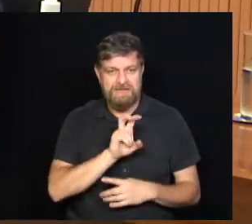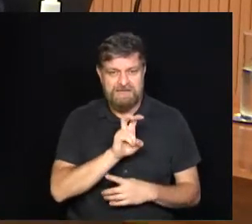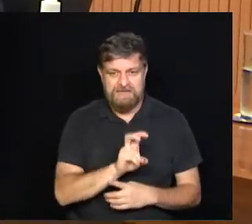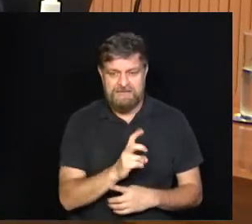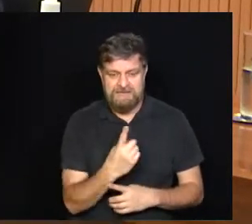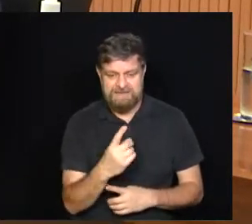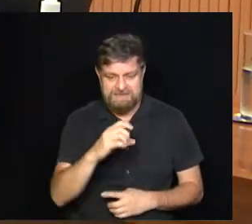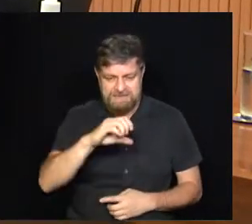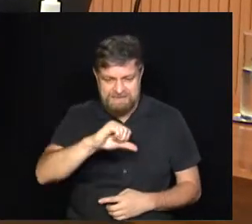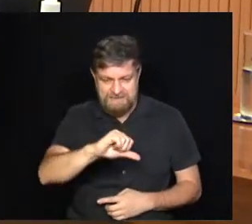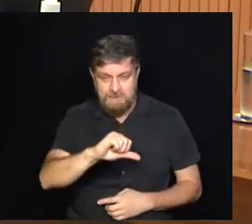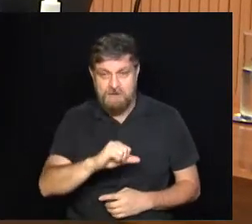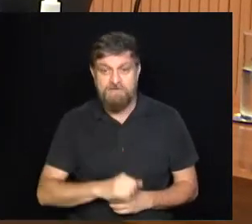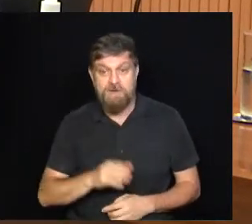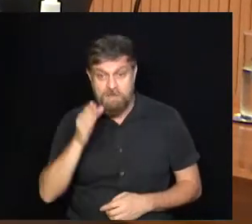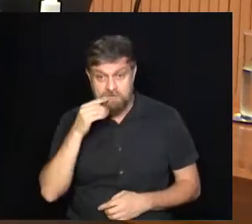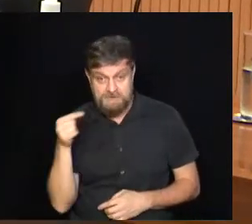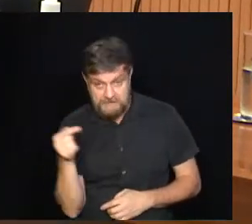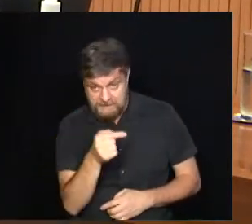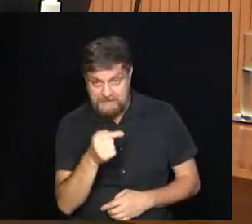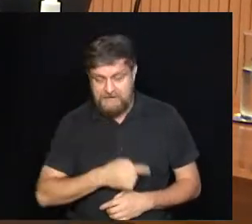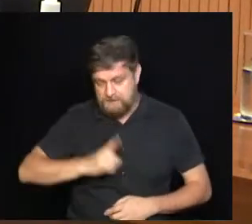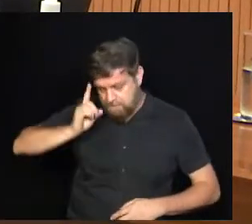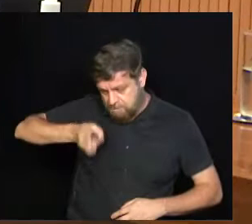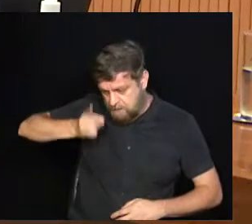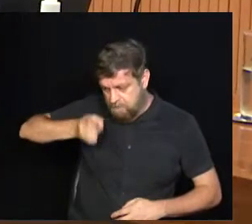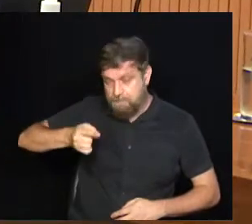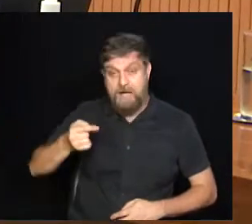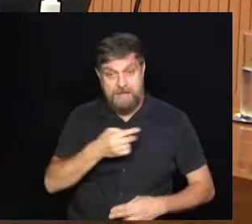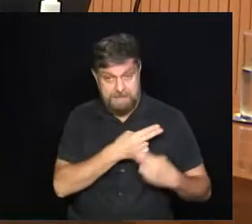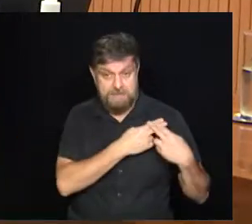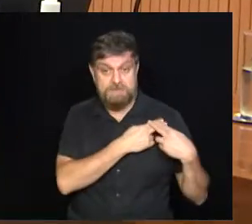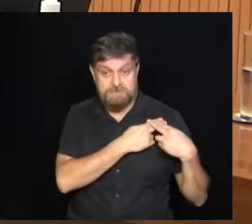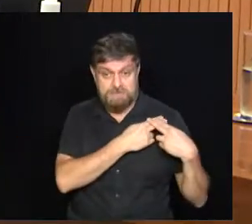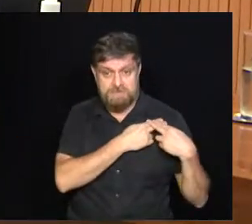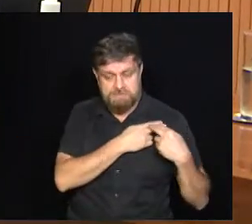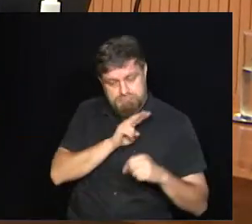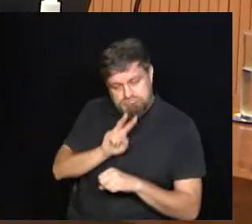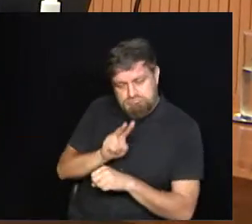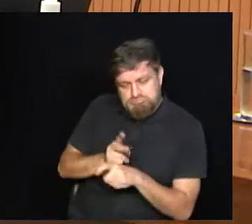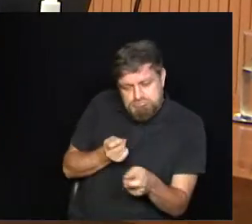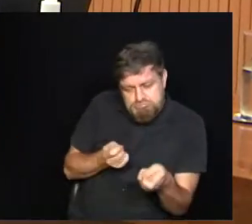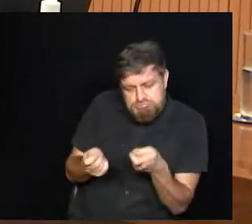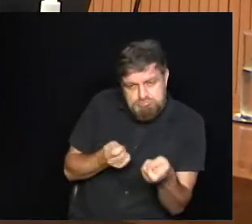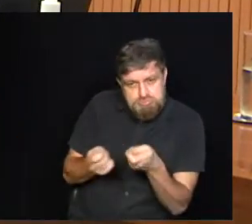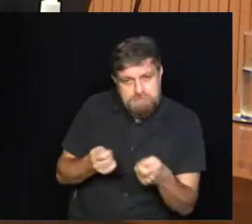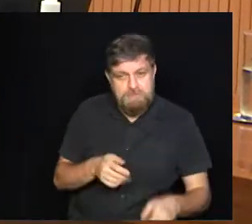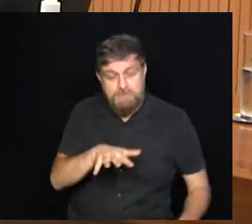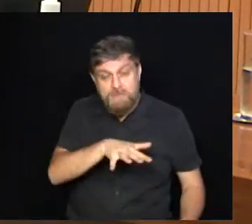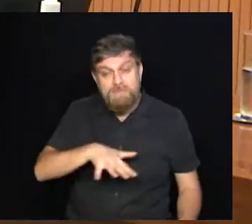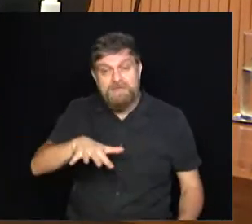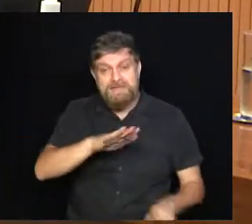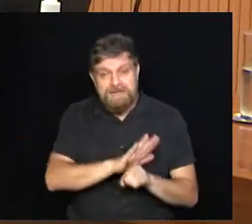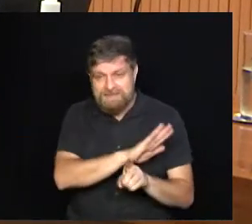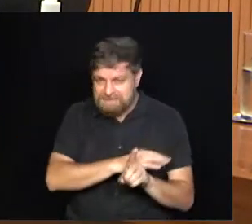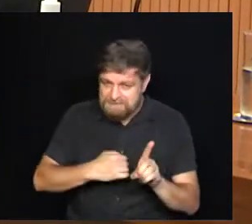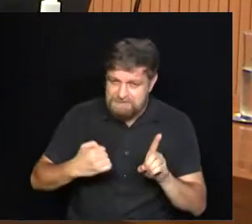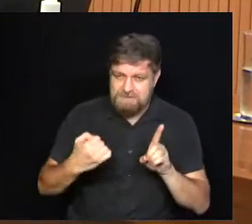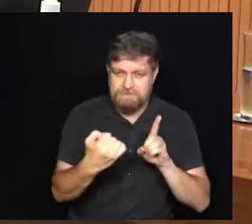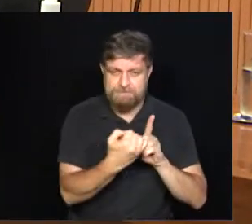519, eu não sabia desse número, 519 pessoas sob o comando dela, também nessa área toda de assistência,